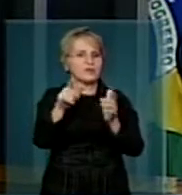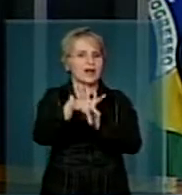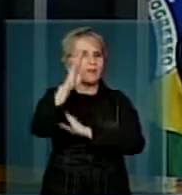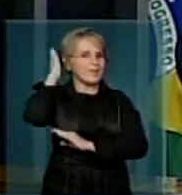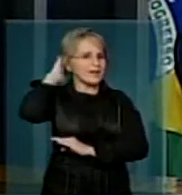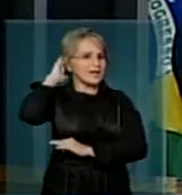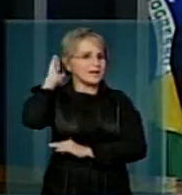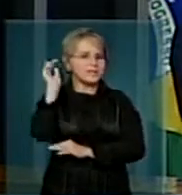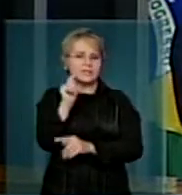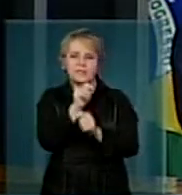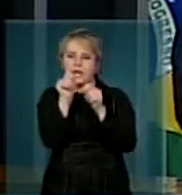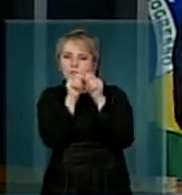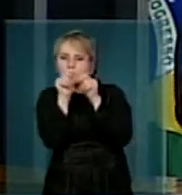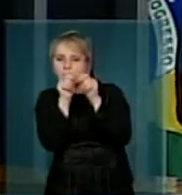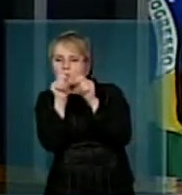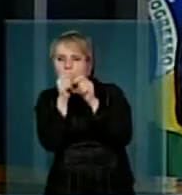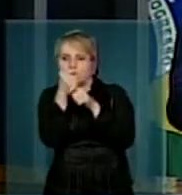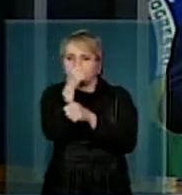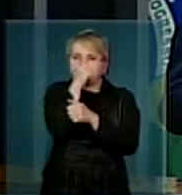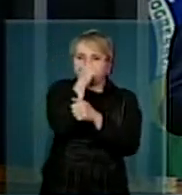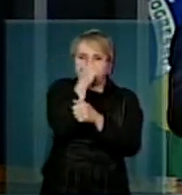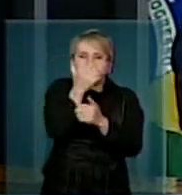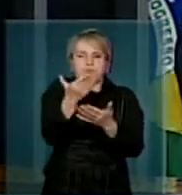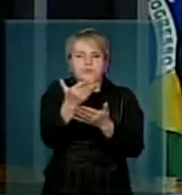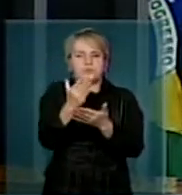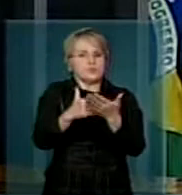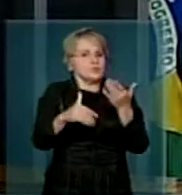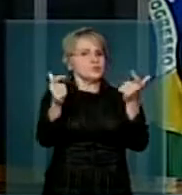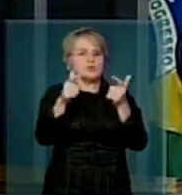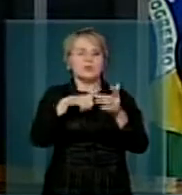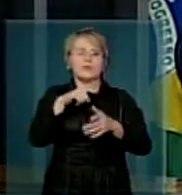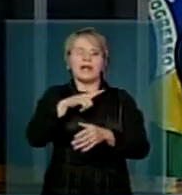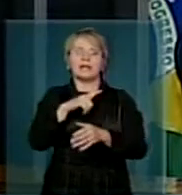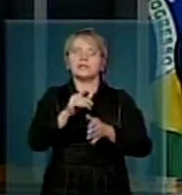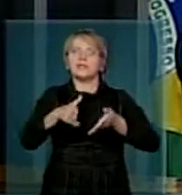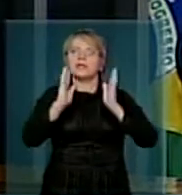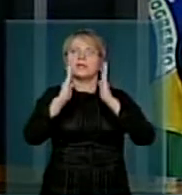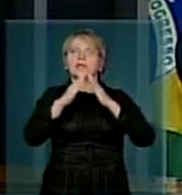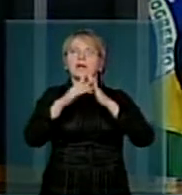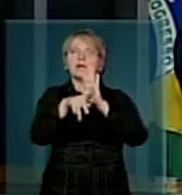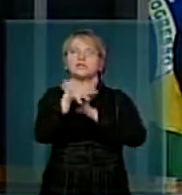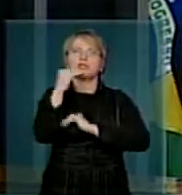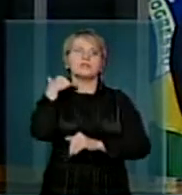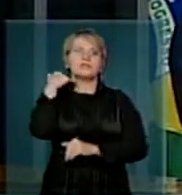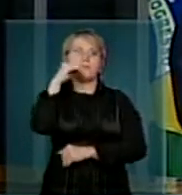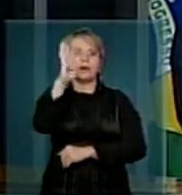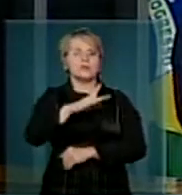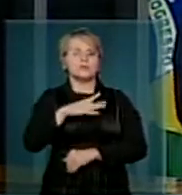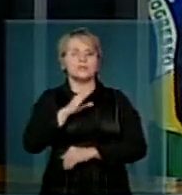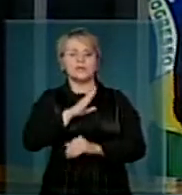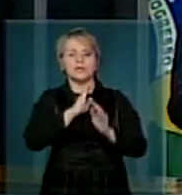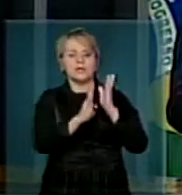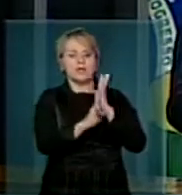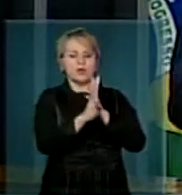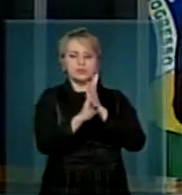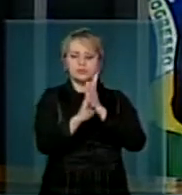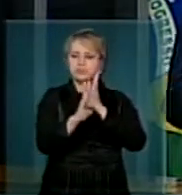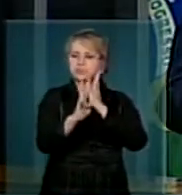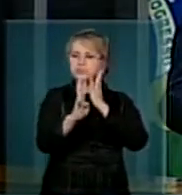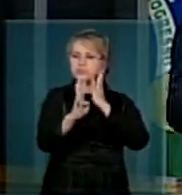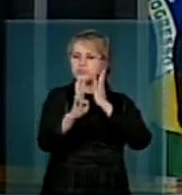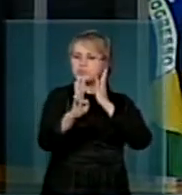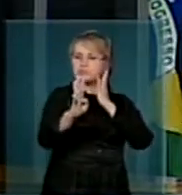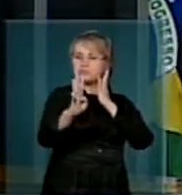Todas as cidades do interior, por onde há agência do Banco do Brasil, se presencia filas enormes,